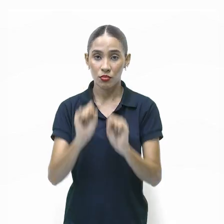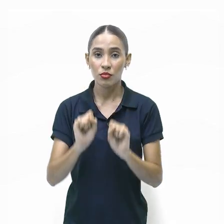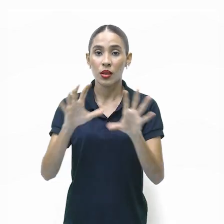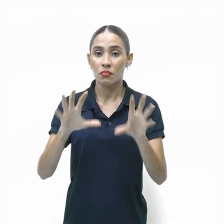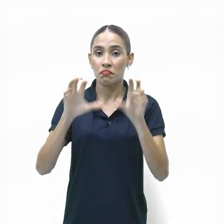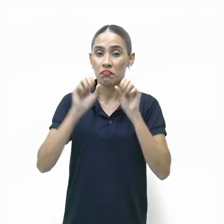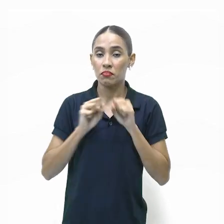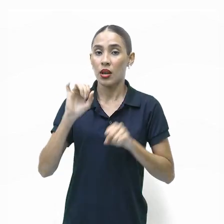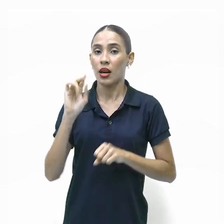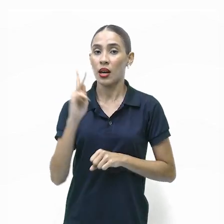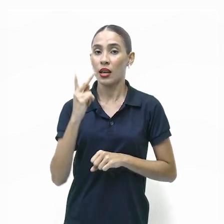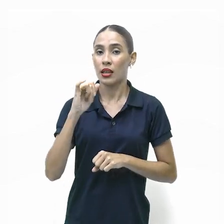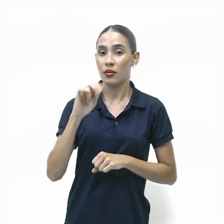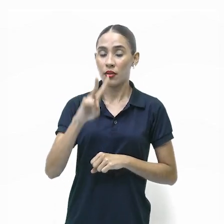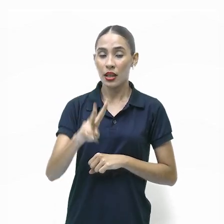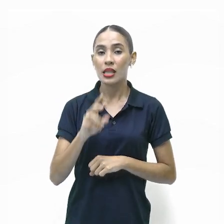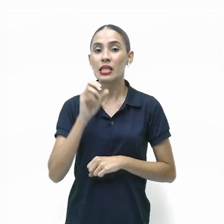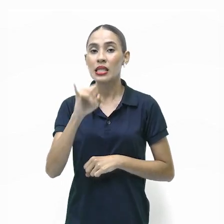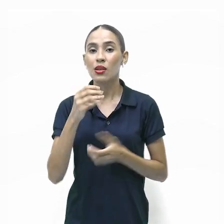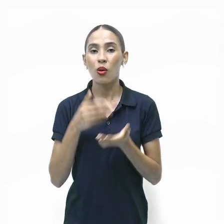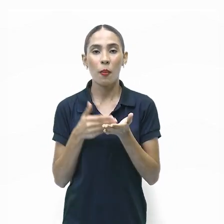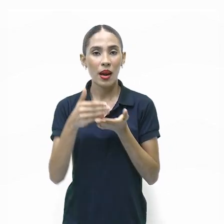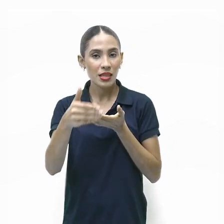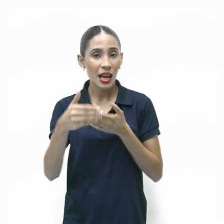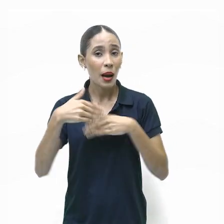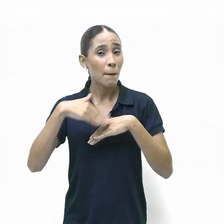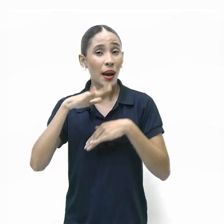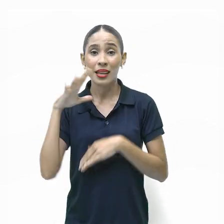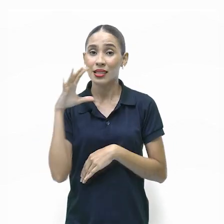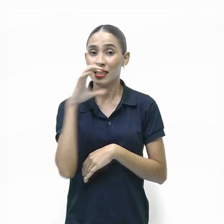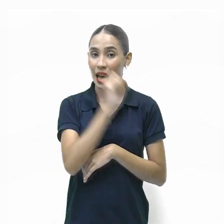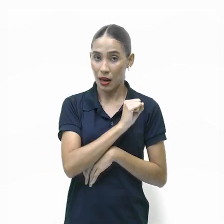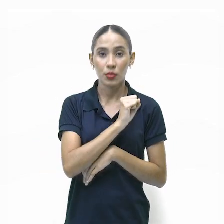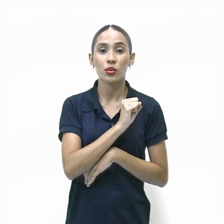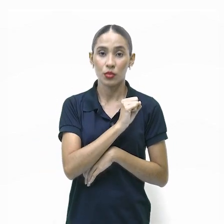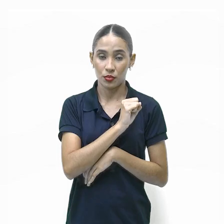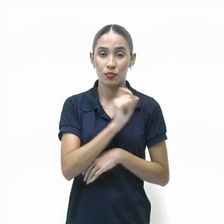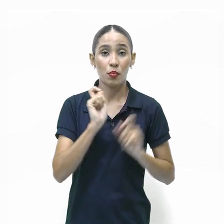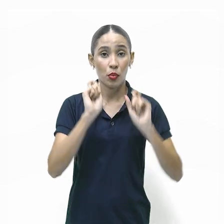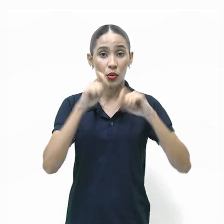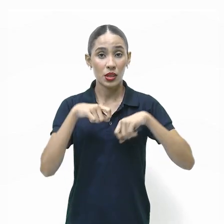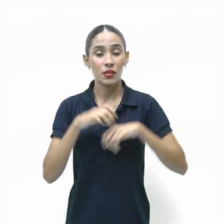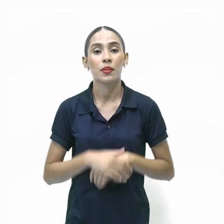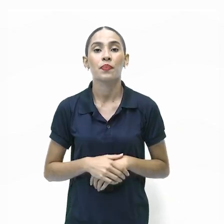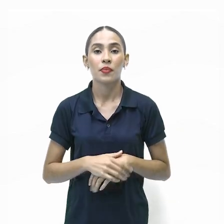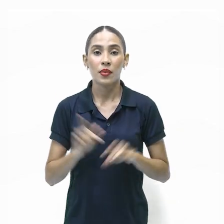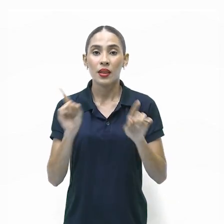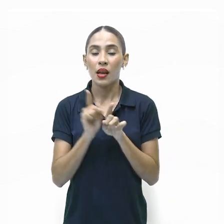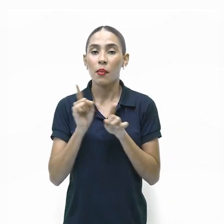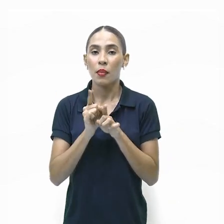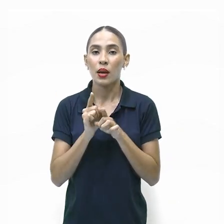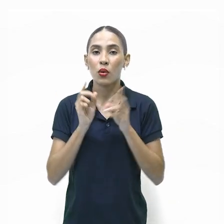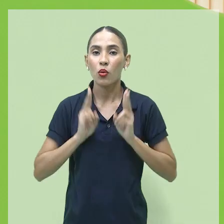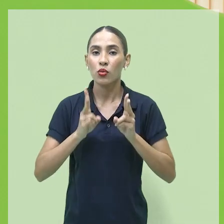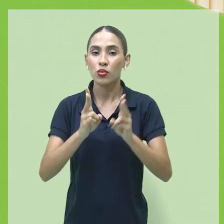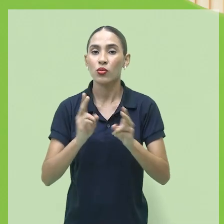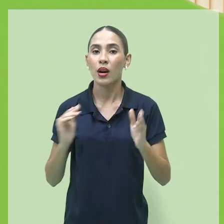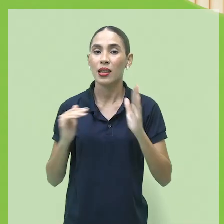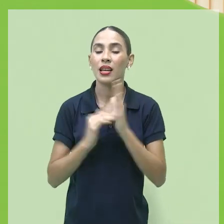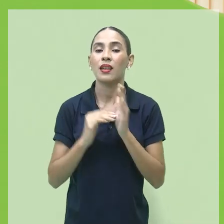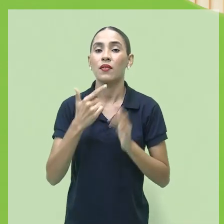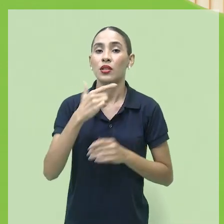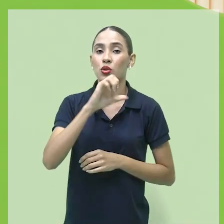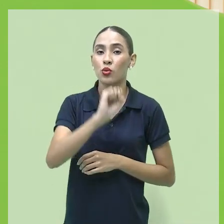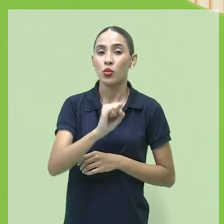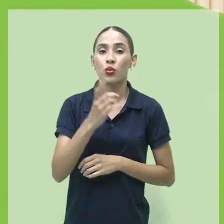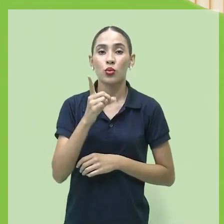pelo HIV se iniciado o mais rápido possível e mantido ali por 28 dias.